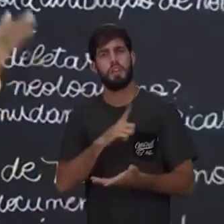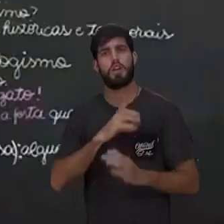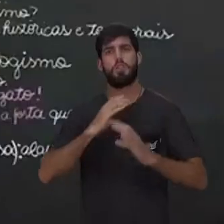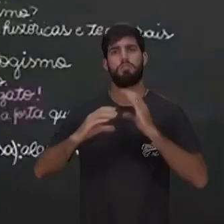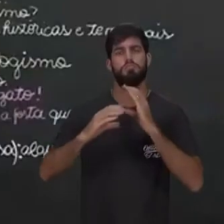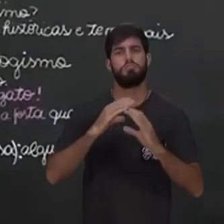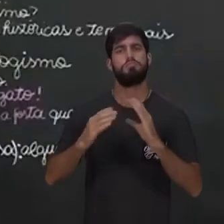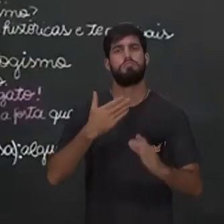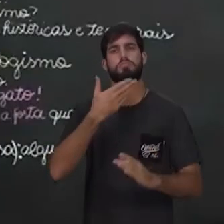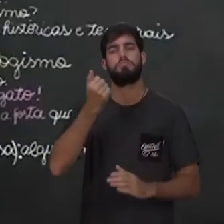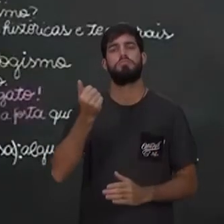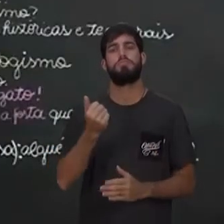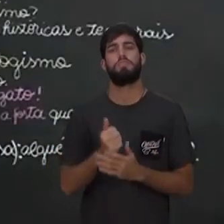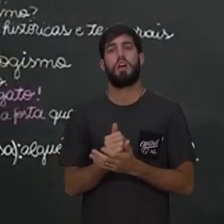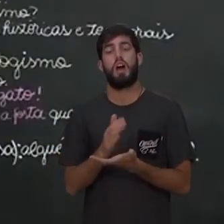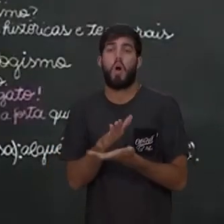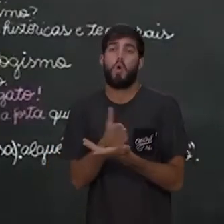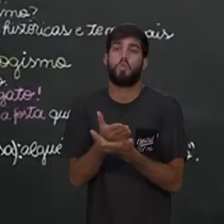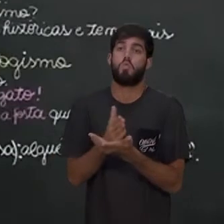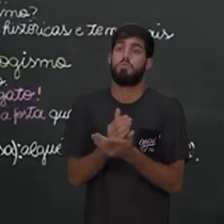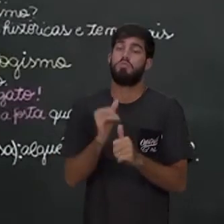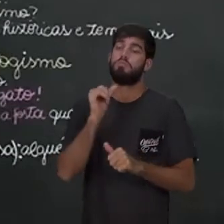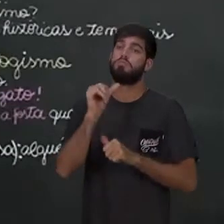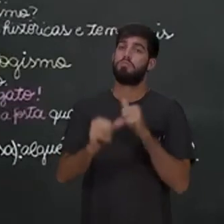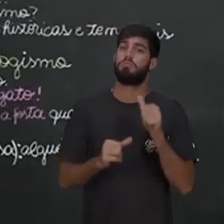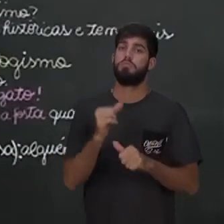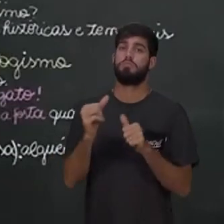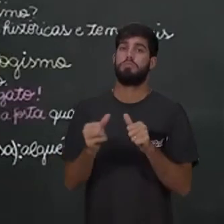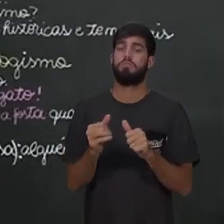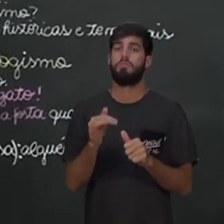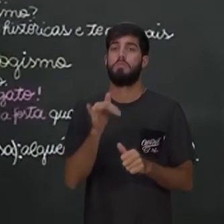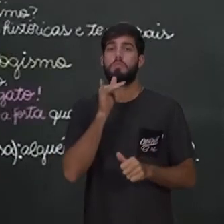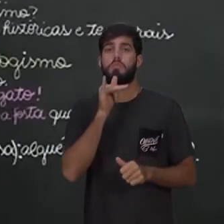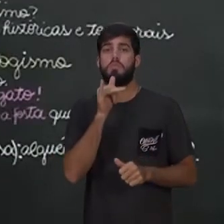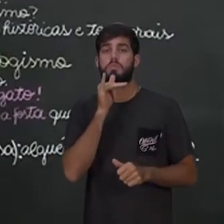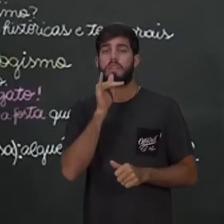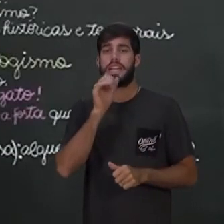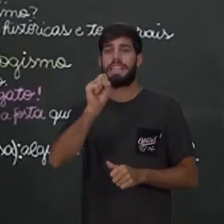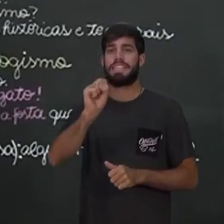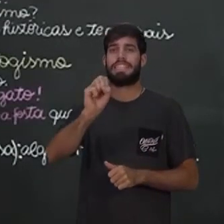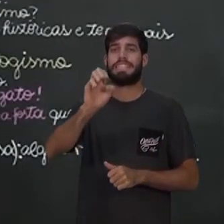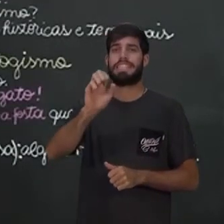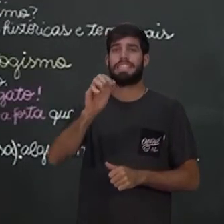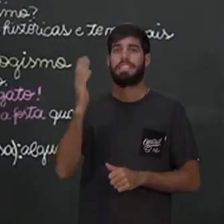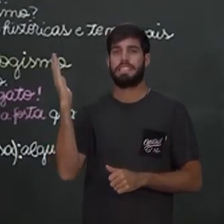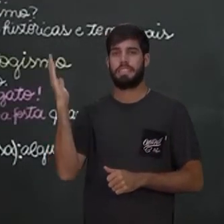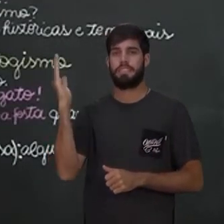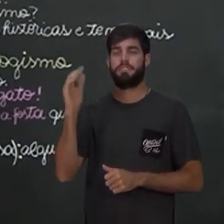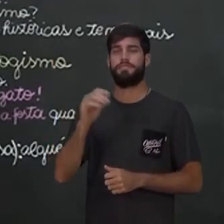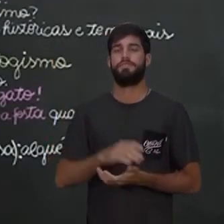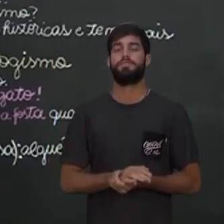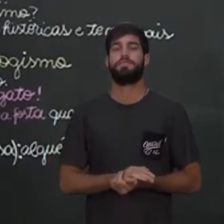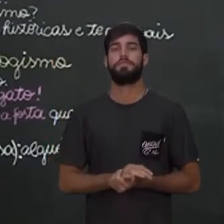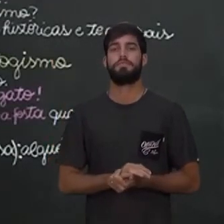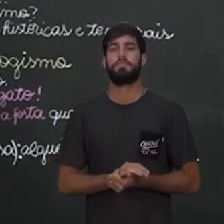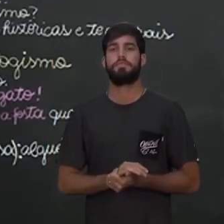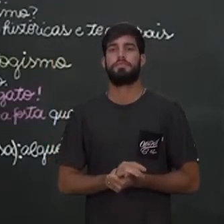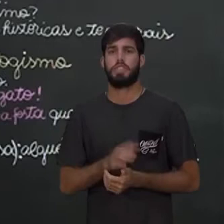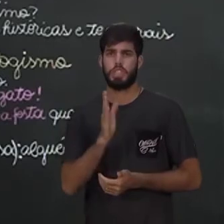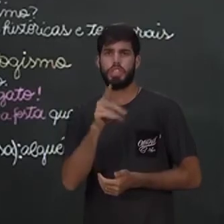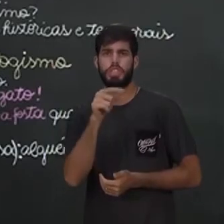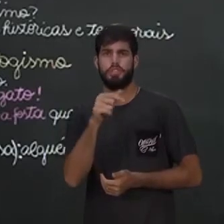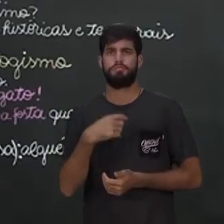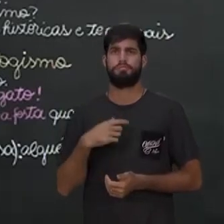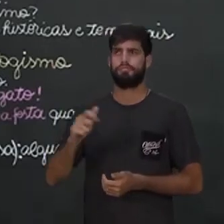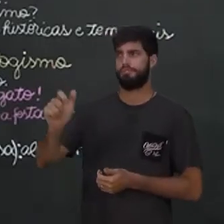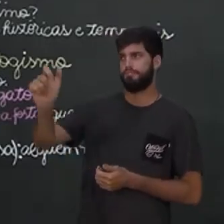interessante, porque algumas dessas mudanças e dessas inserções, tais como a inserção da palavra selfie na língua portuguesa. Perceba, você já deve ter tirado uma foto,